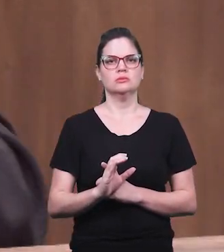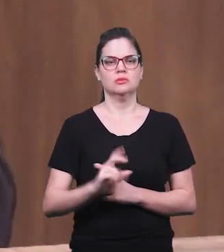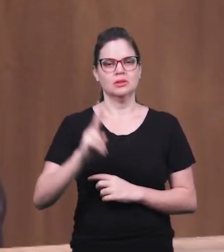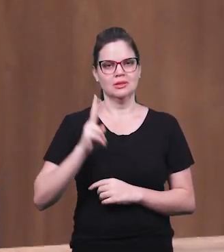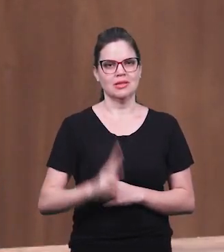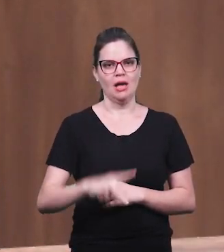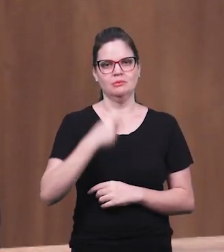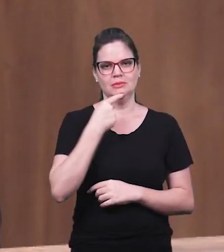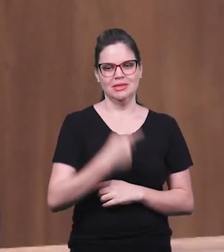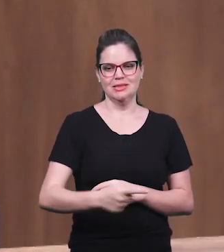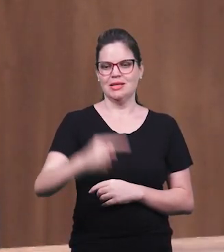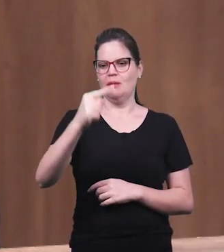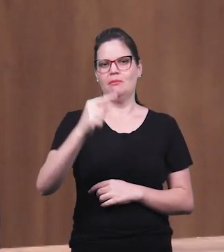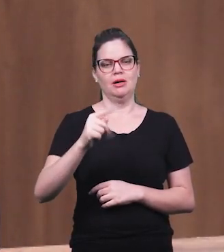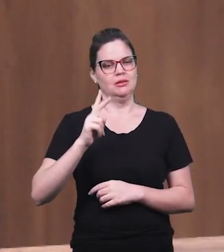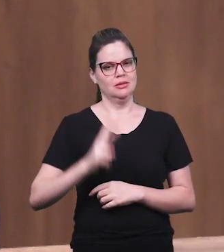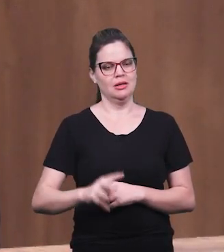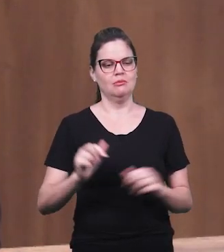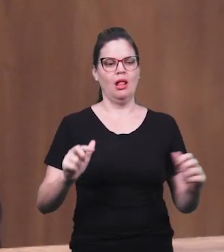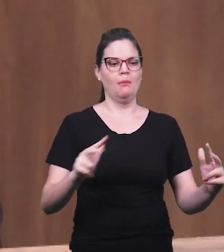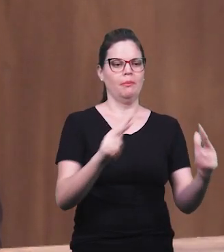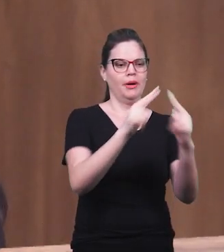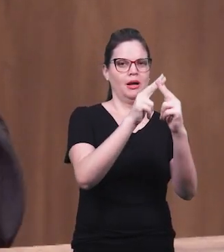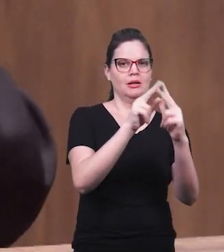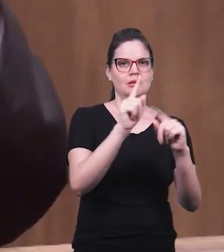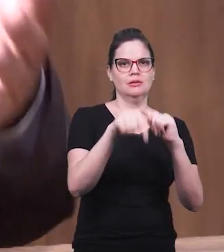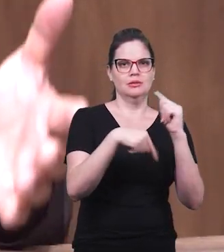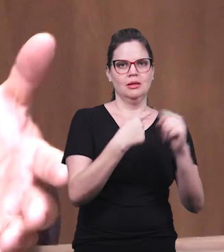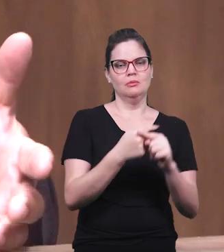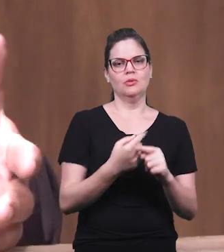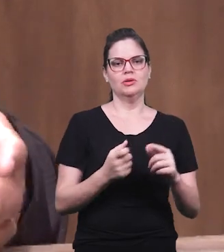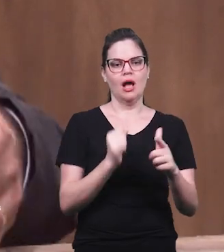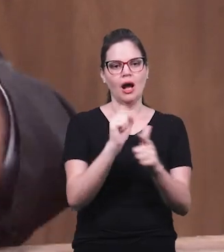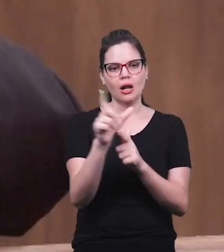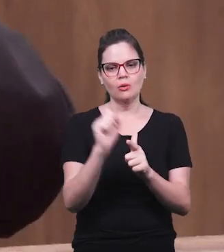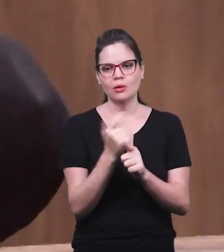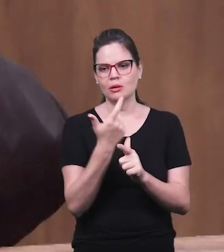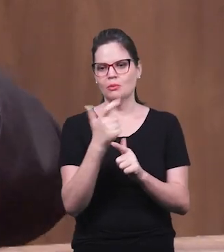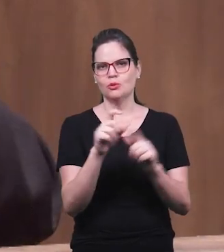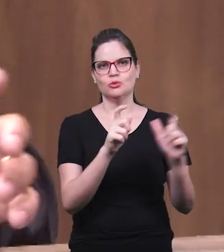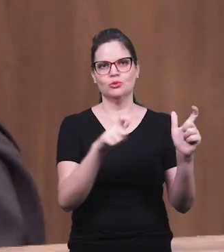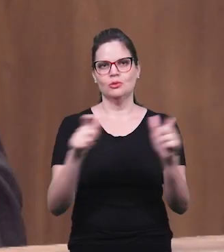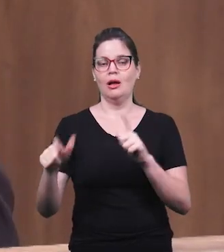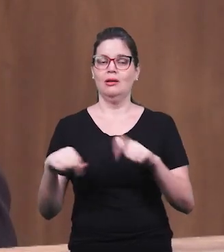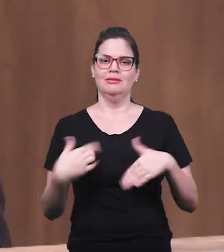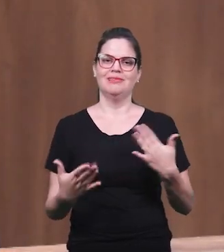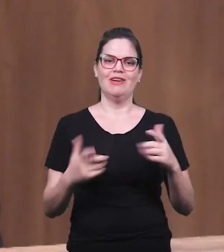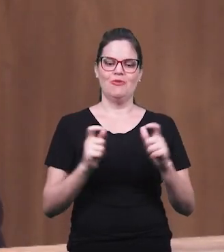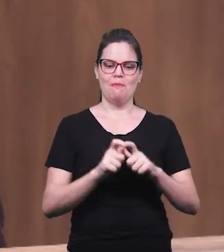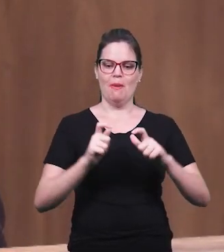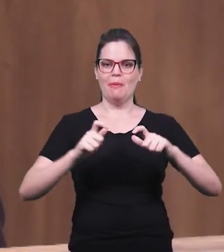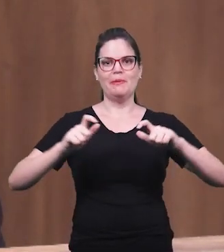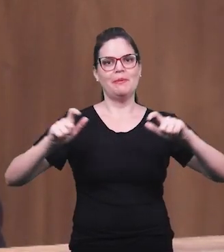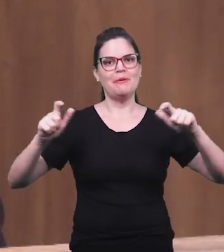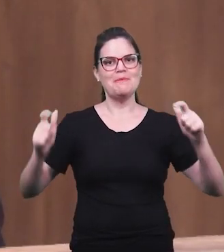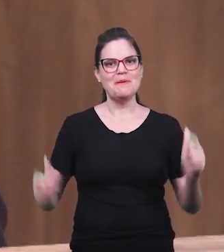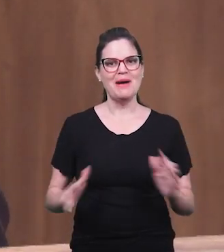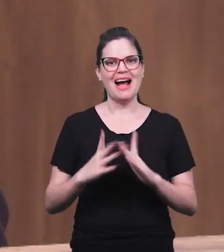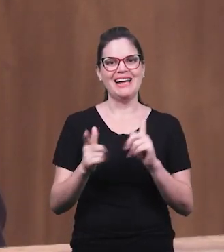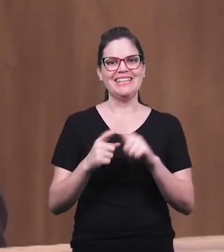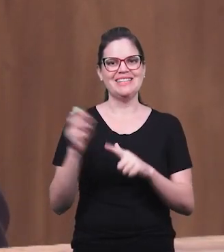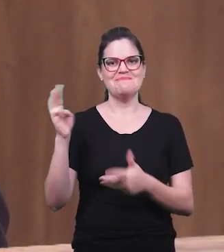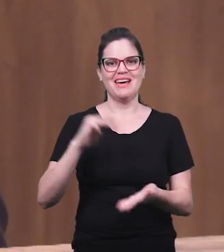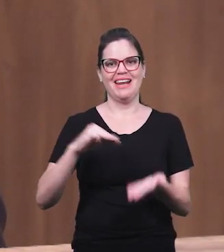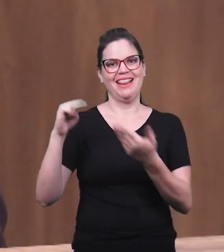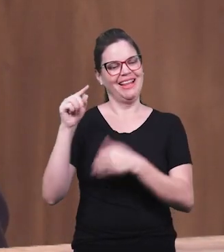toda semana lá em Paris. Depois alugamos um local e assim foi. A obra prosperou, está